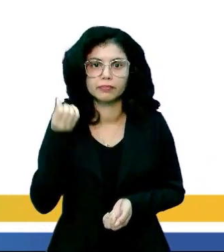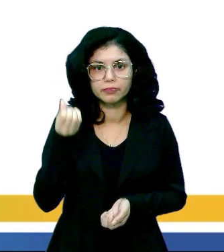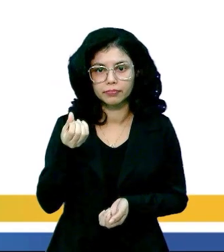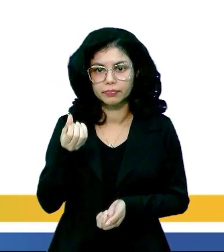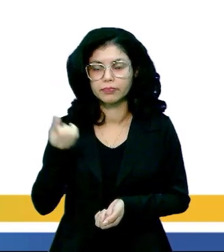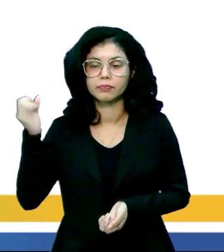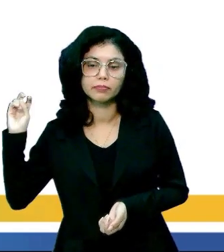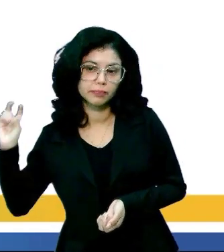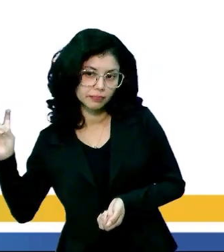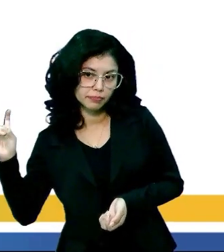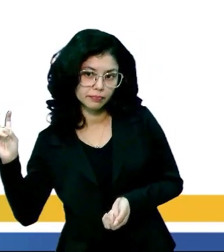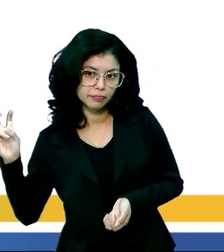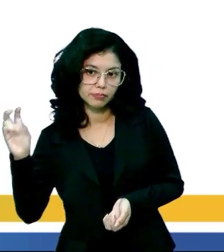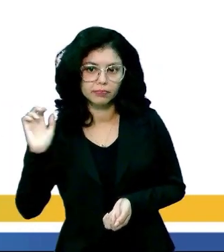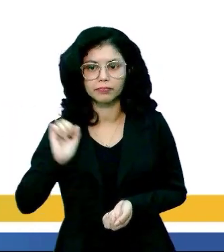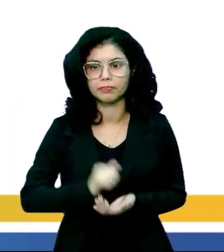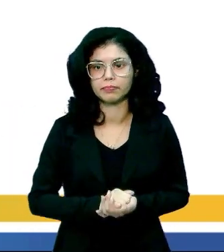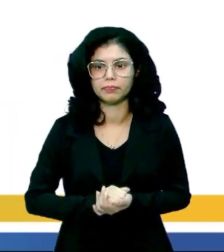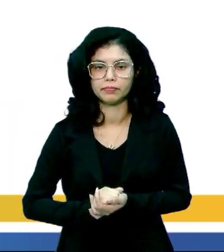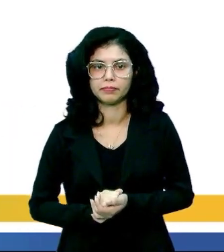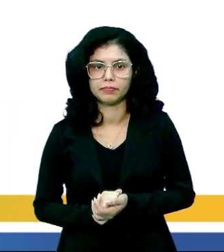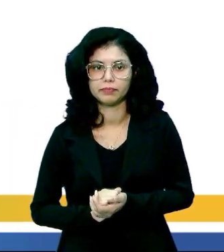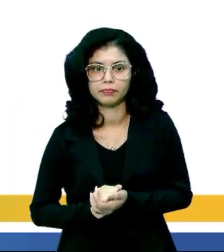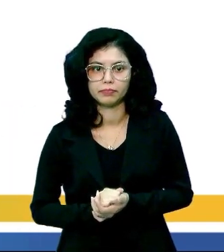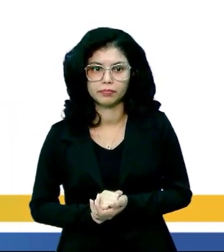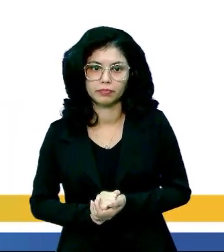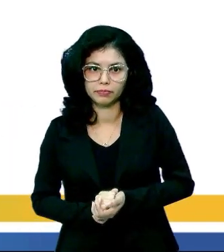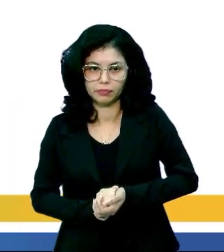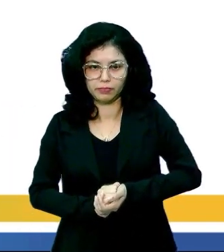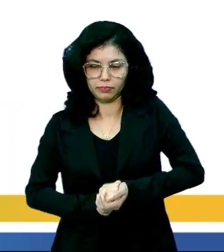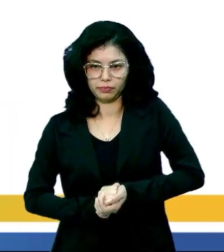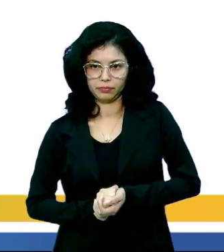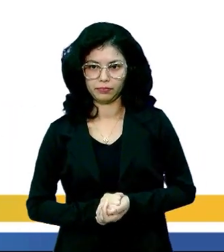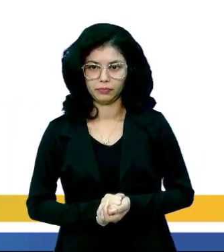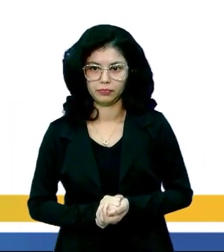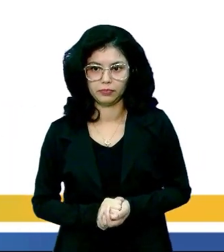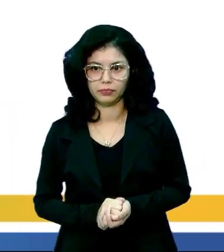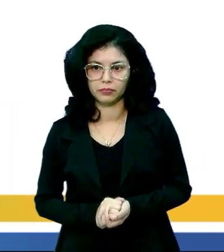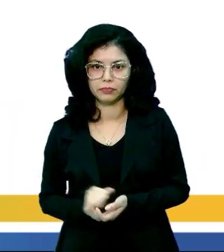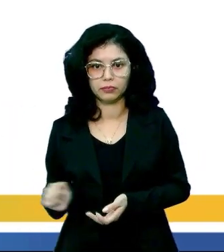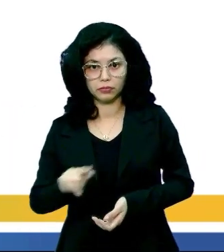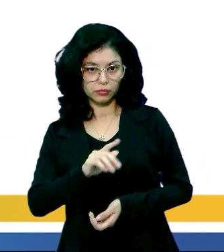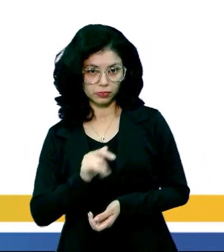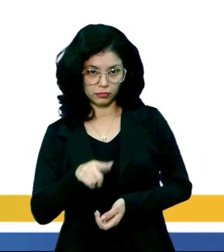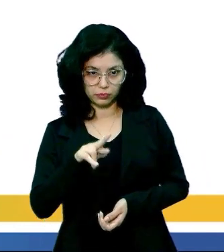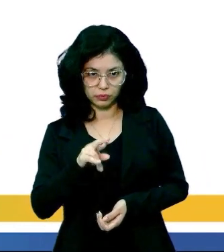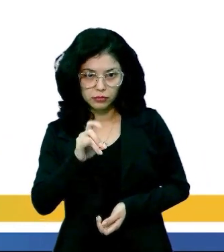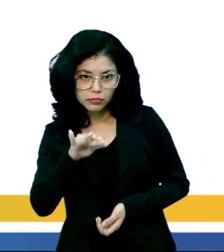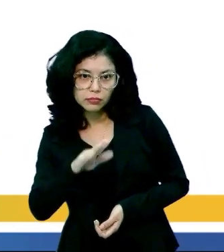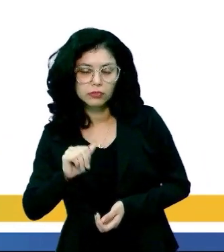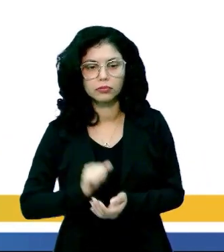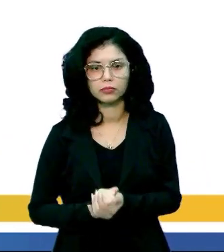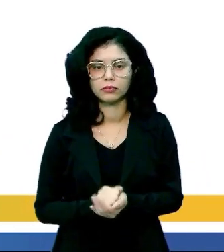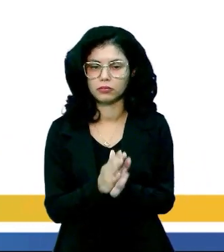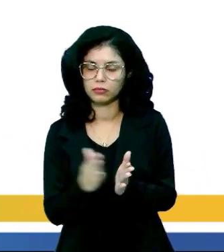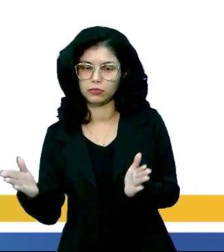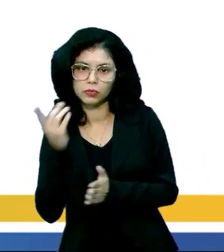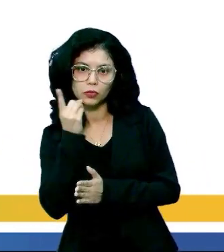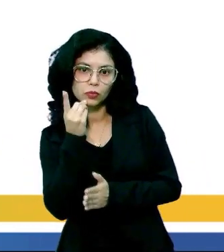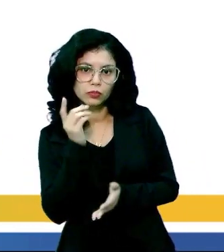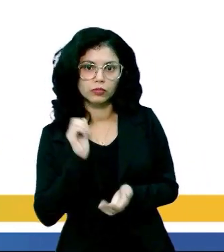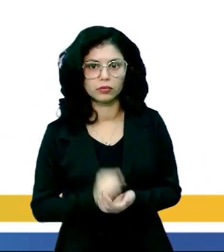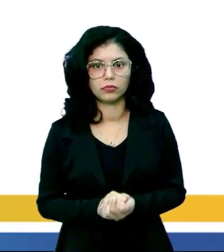de jornada, trabalhando 5 dias. As grandezas, jornada